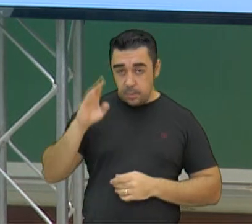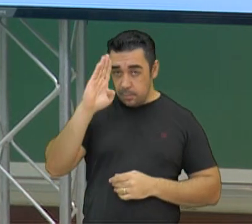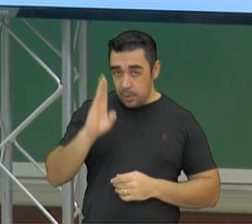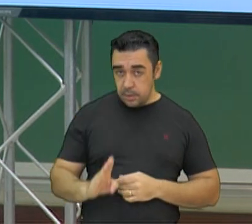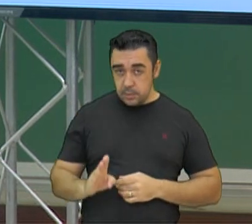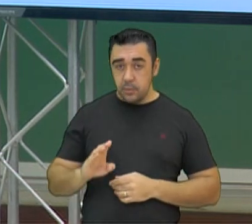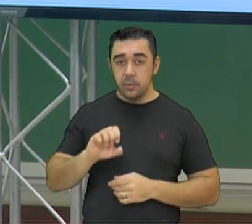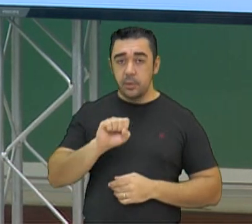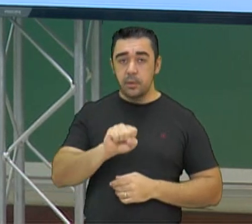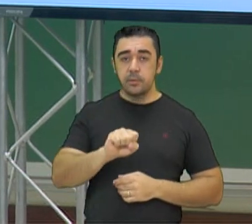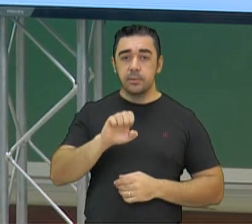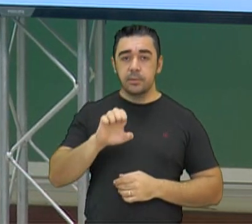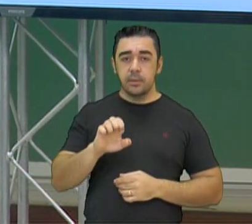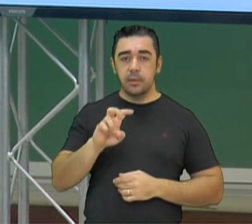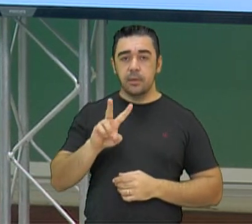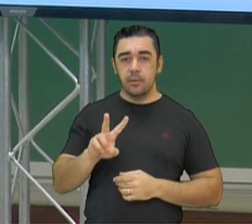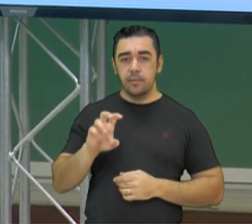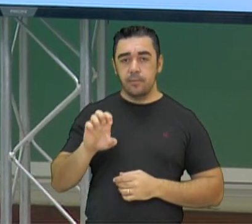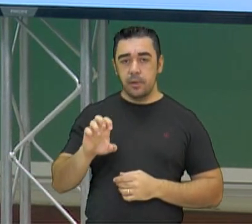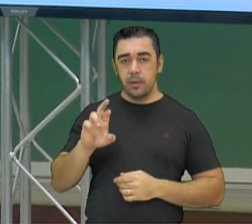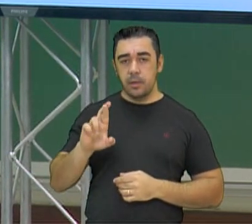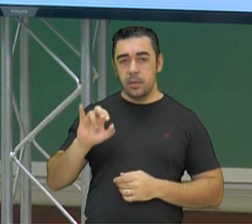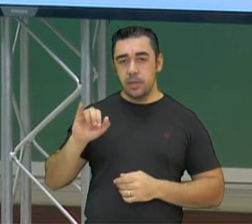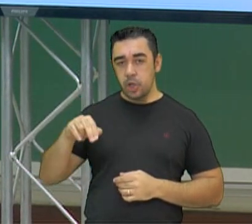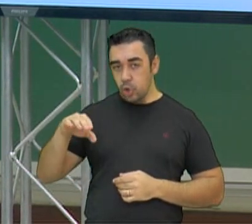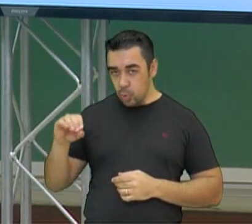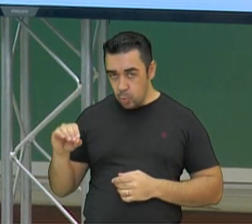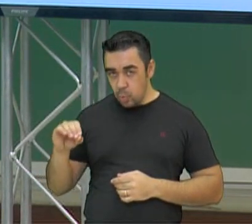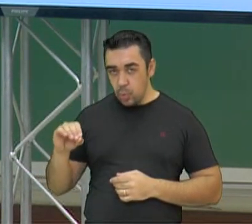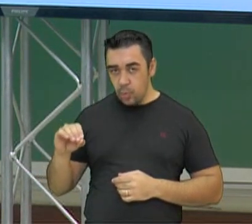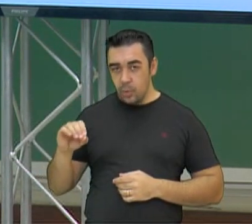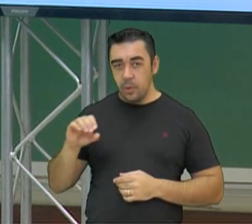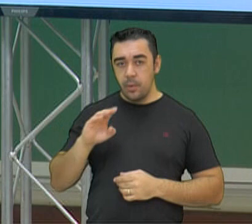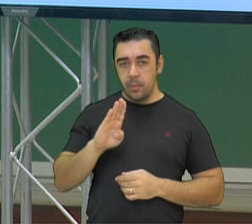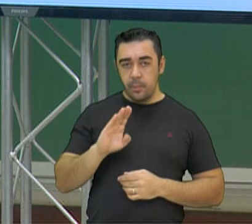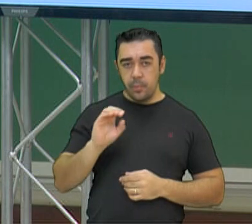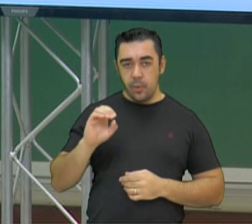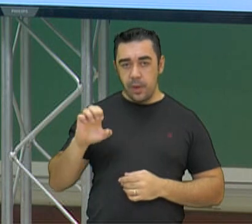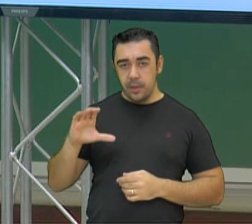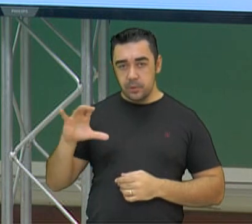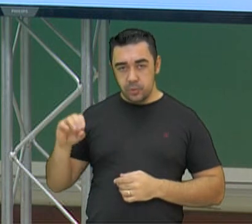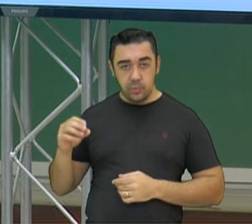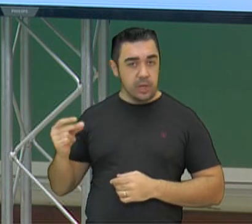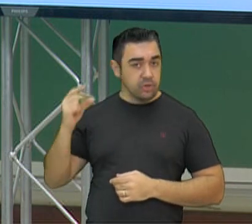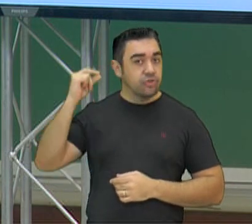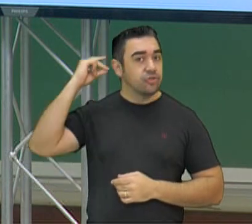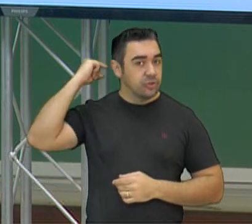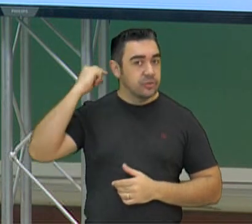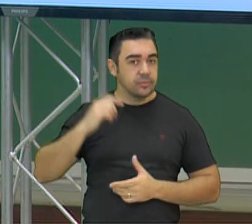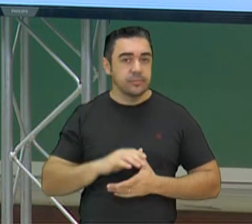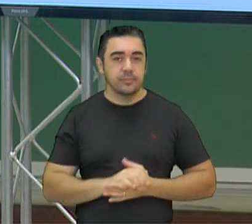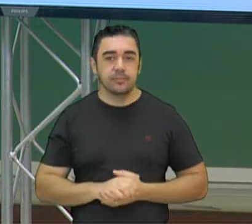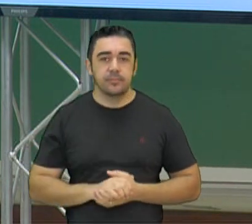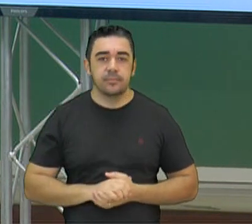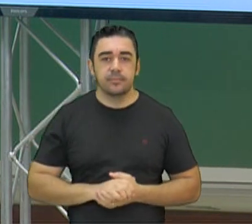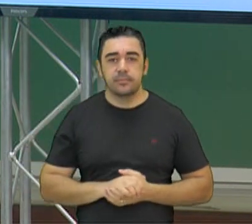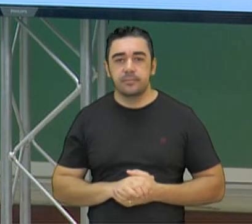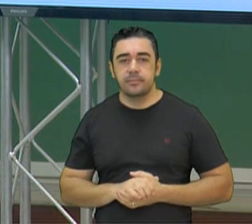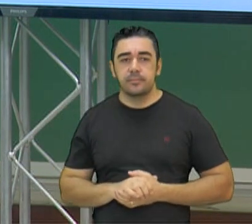nome muito comum, né? Então olha lá, ó, Severino já vem lá da antiguidade.